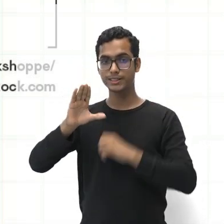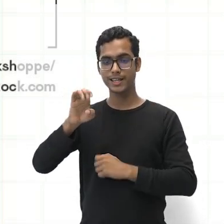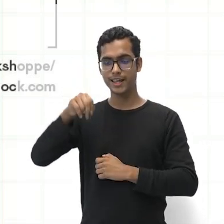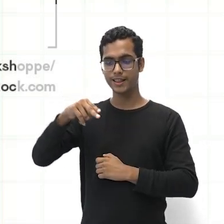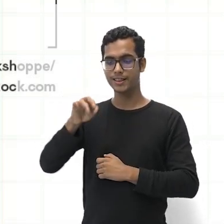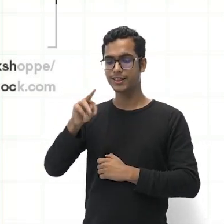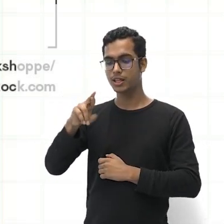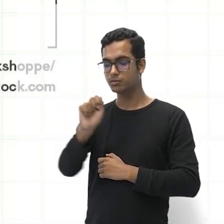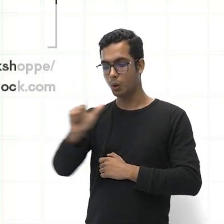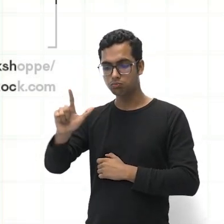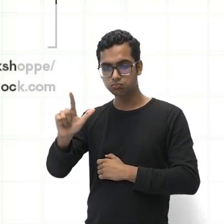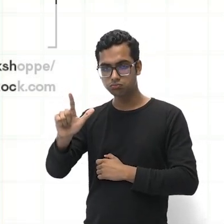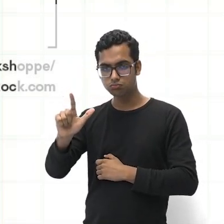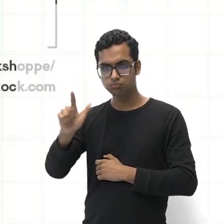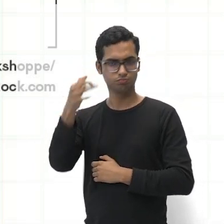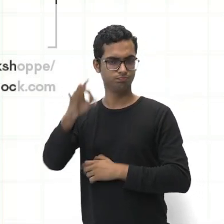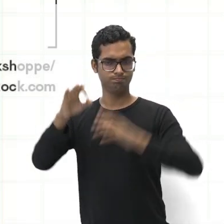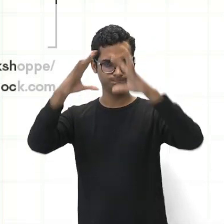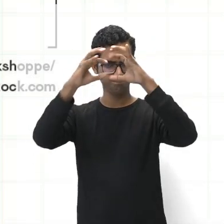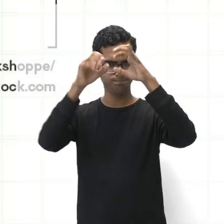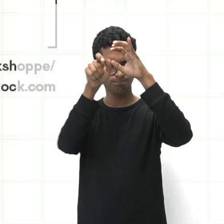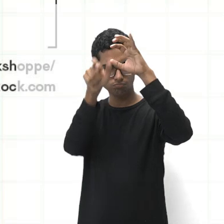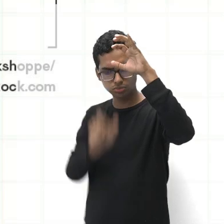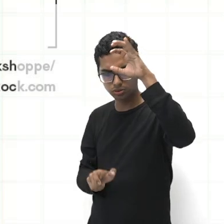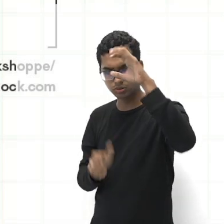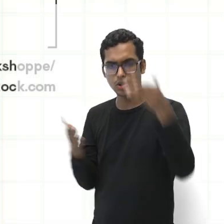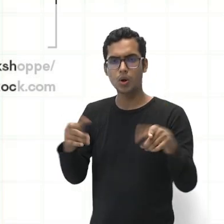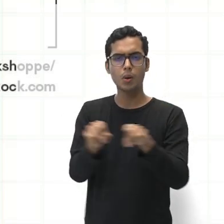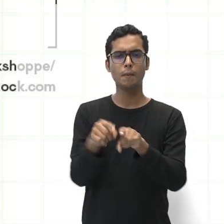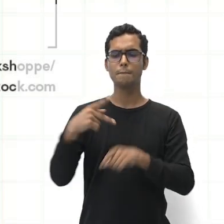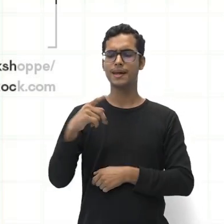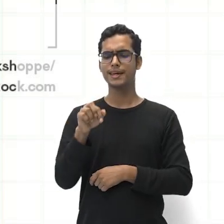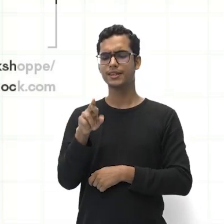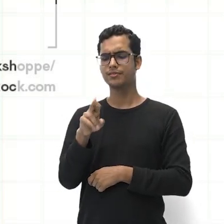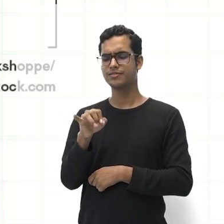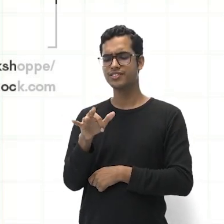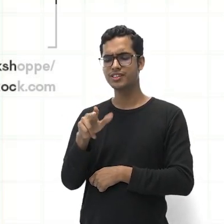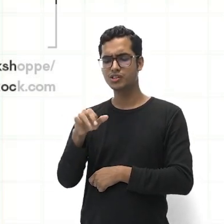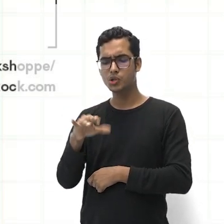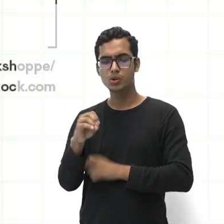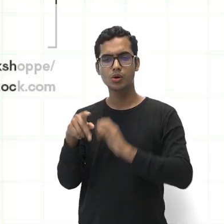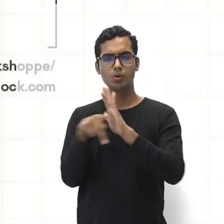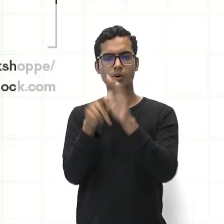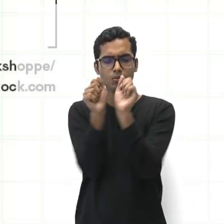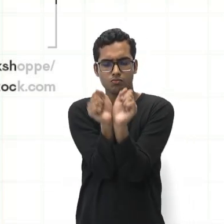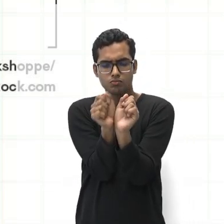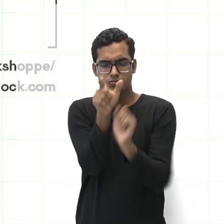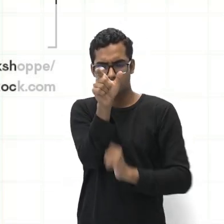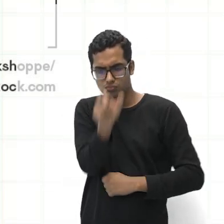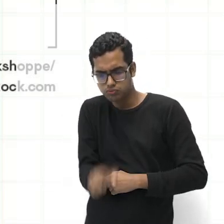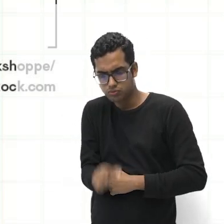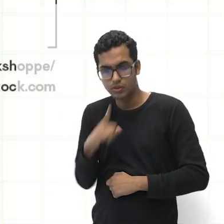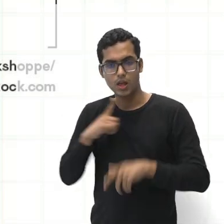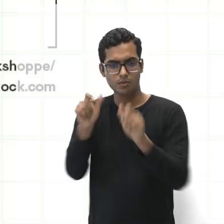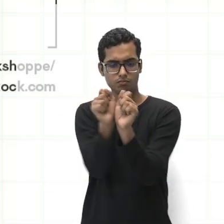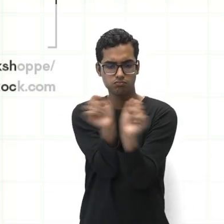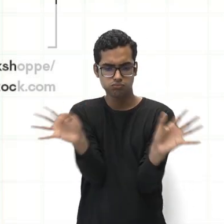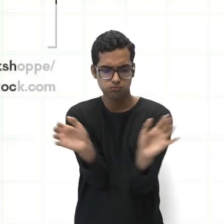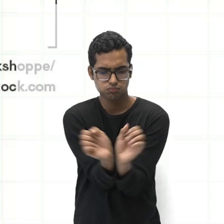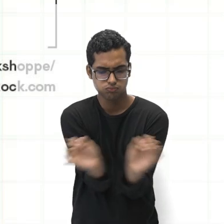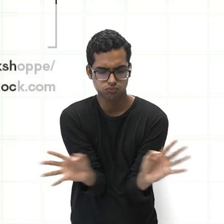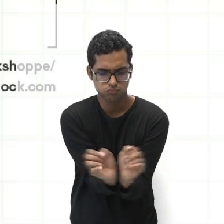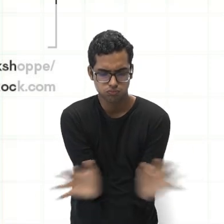Cérebro, cerebelo, medula espinal. E o periférico é toda essa ramificaçãozinha aqui que está em tom